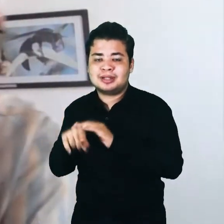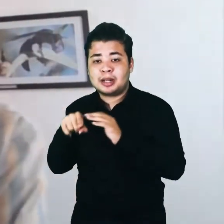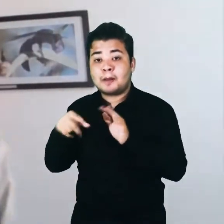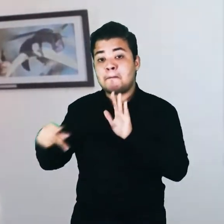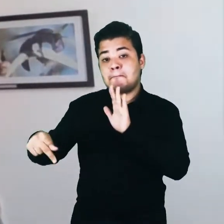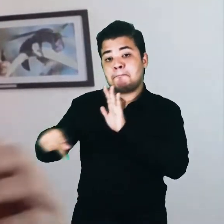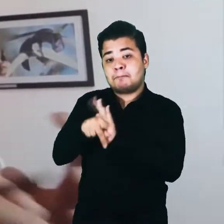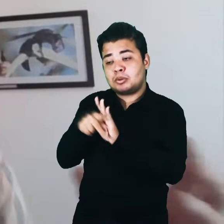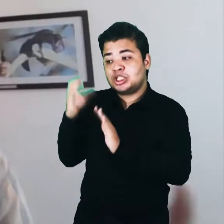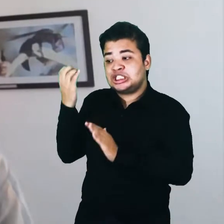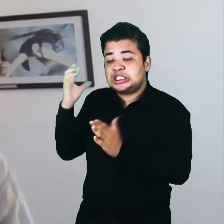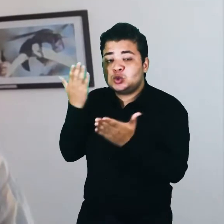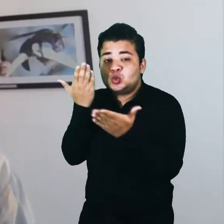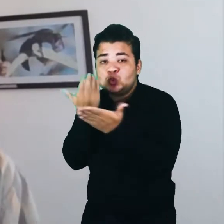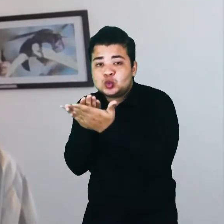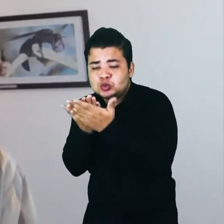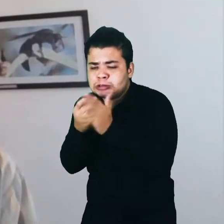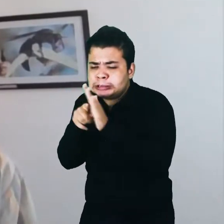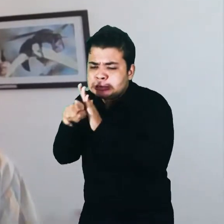E